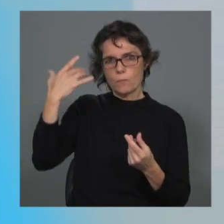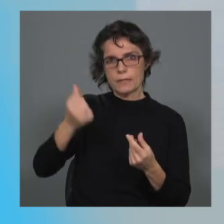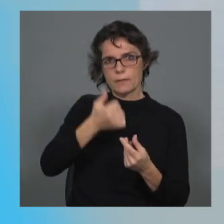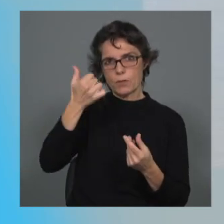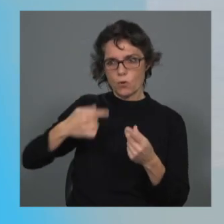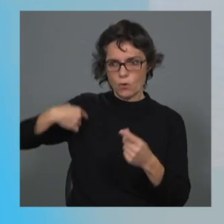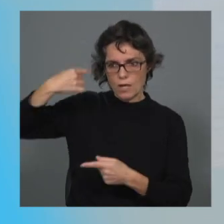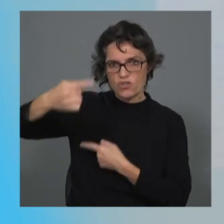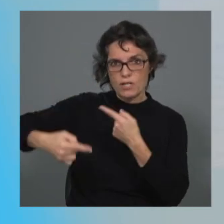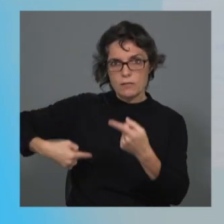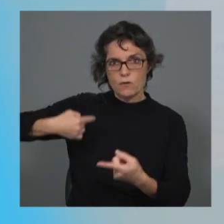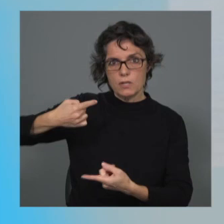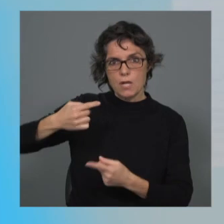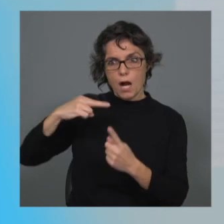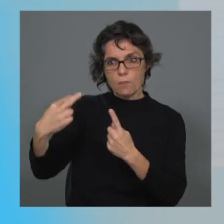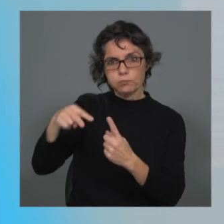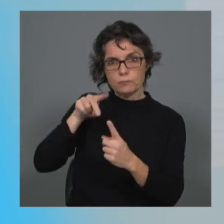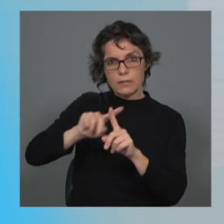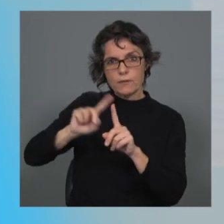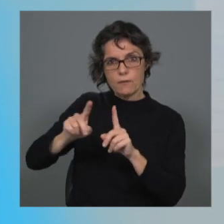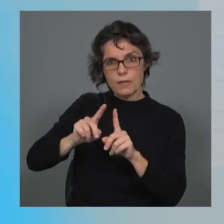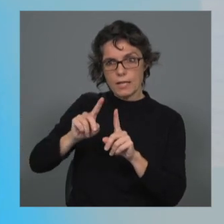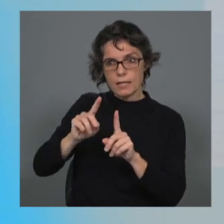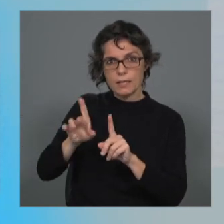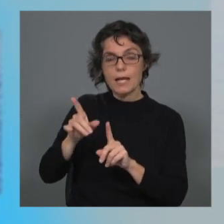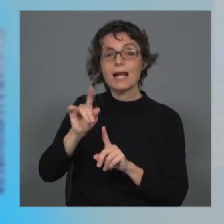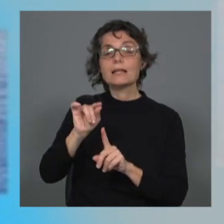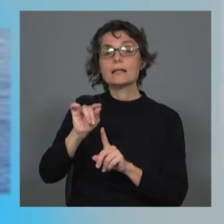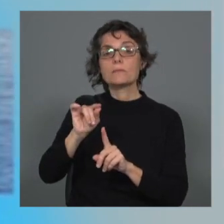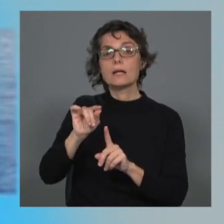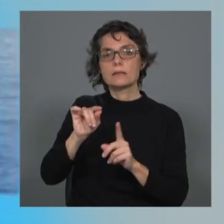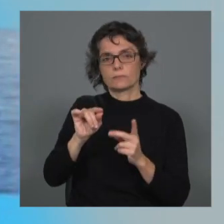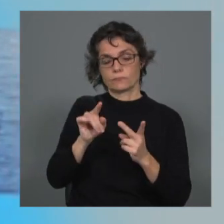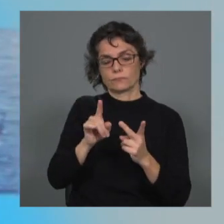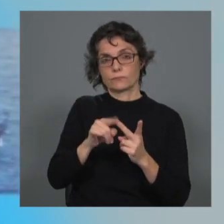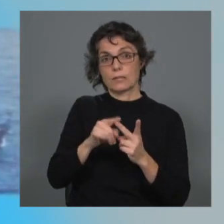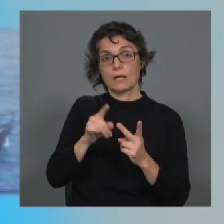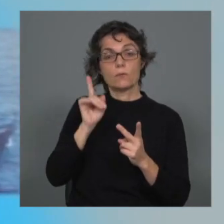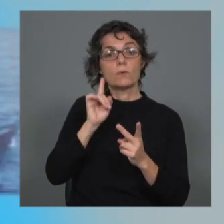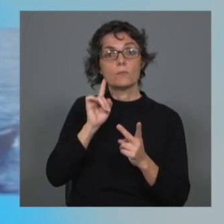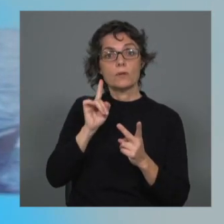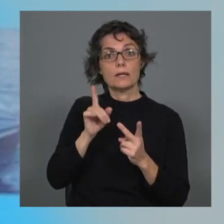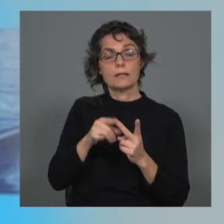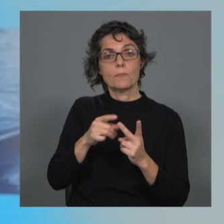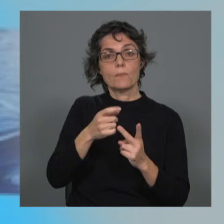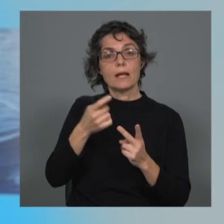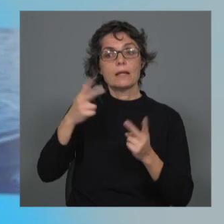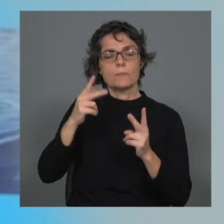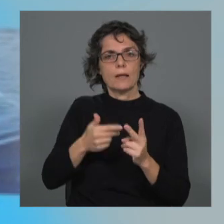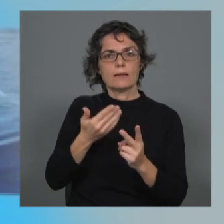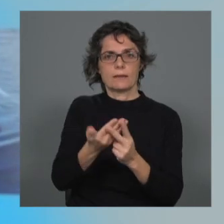é indispensável termos em conta uma educação como fator de liberdade,